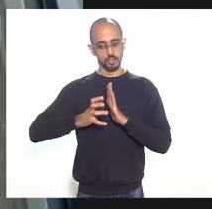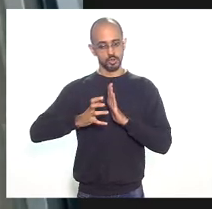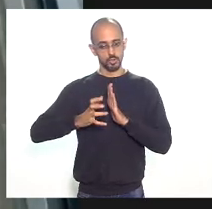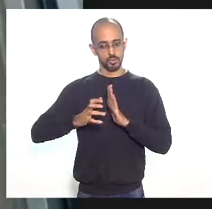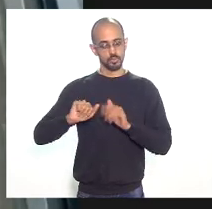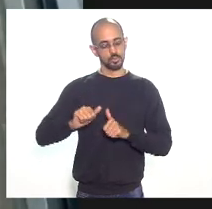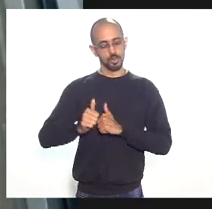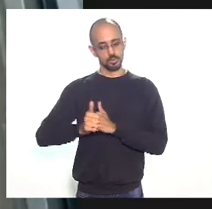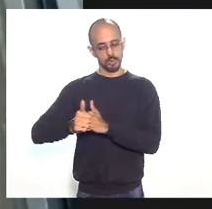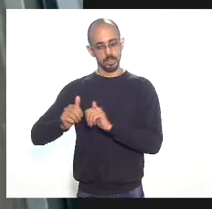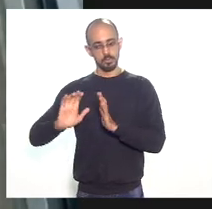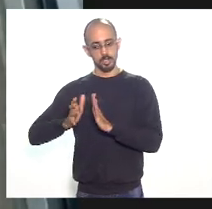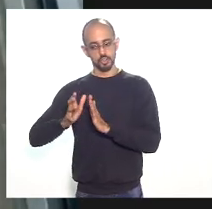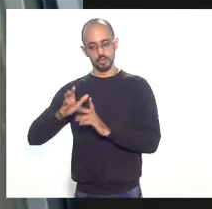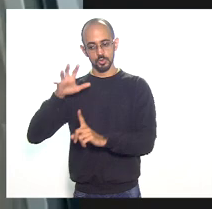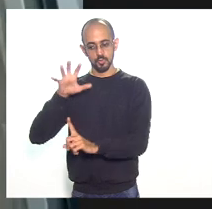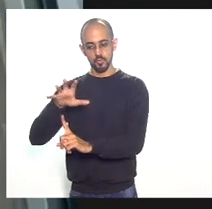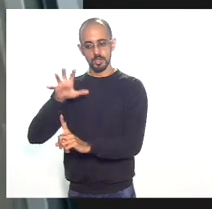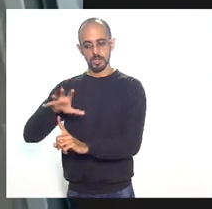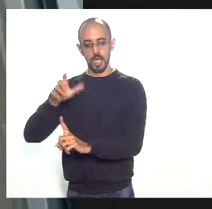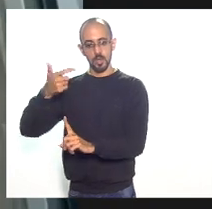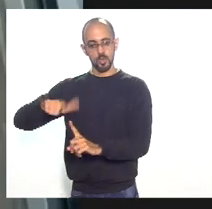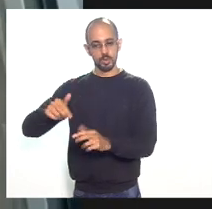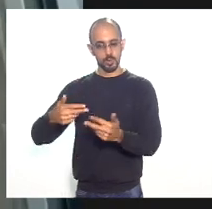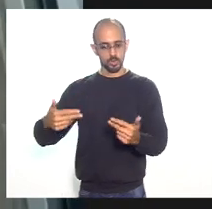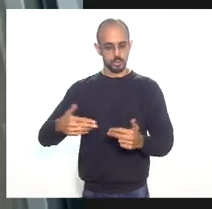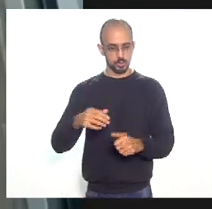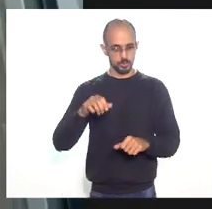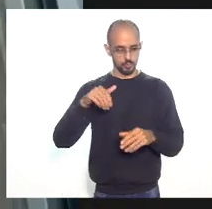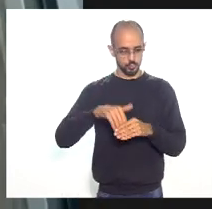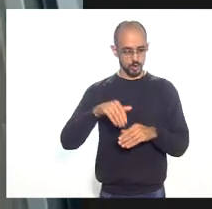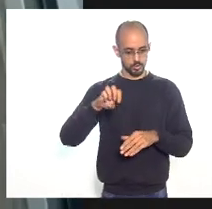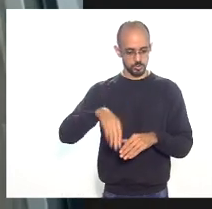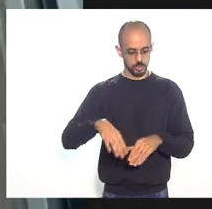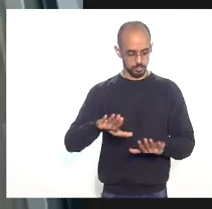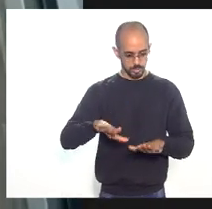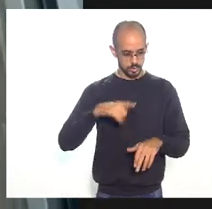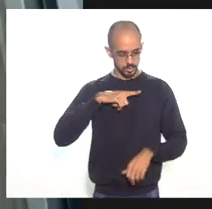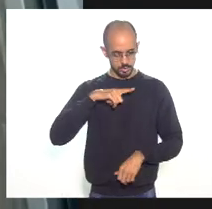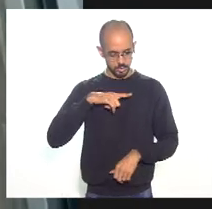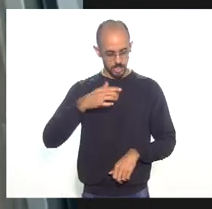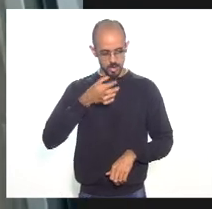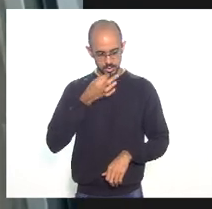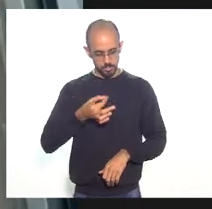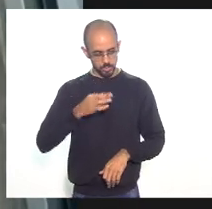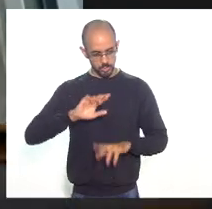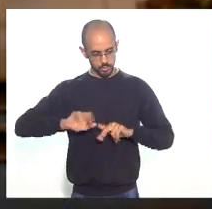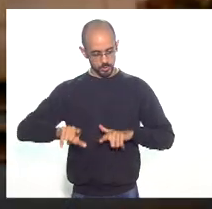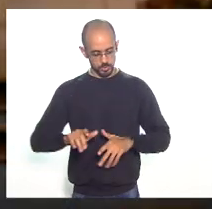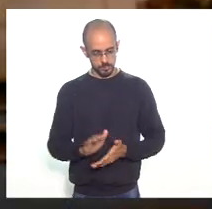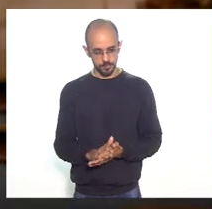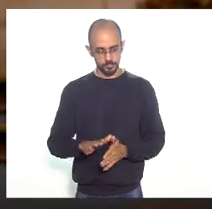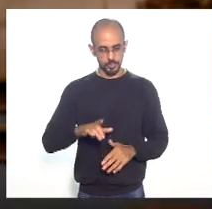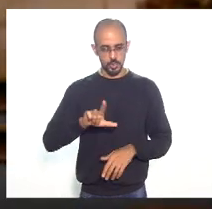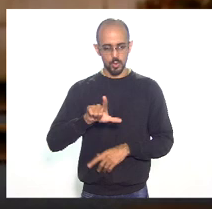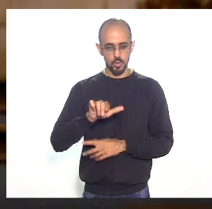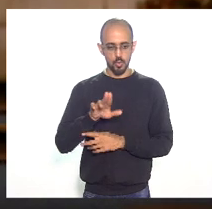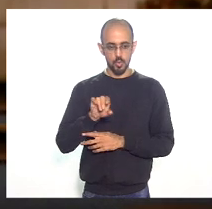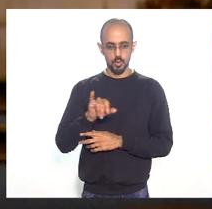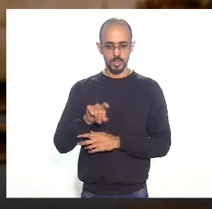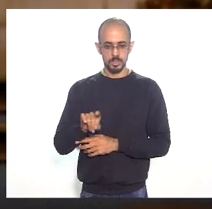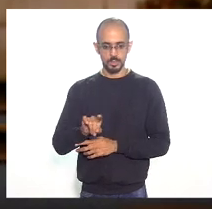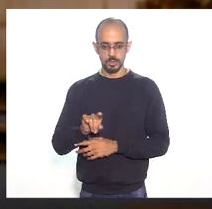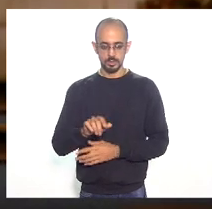partidarizar influenciar é outra então vou afavorar mas tem esse meu posicionamento obrigado deputado Luiz Martins